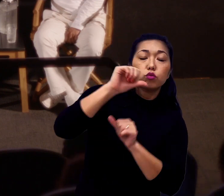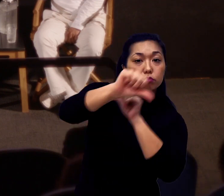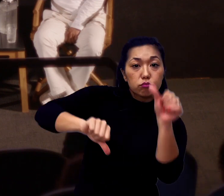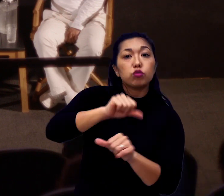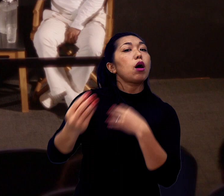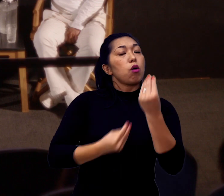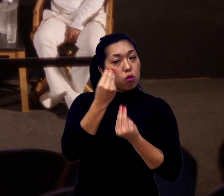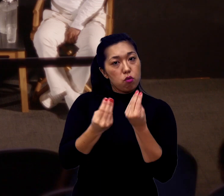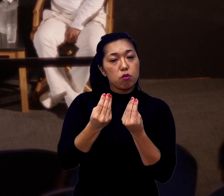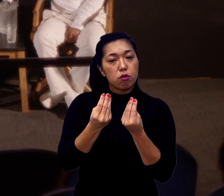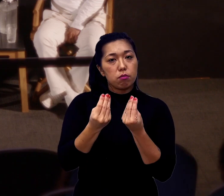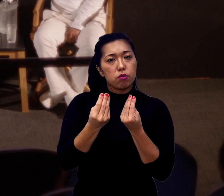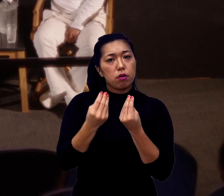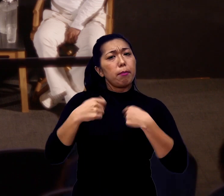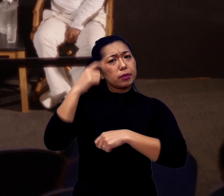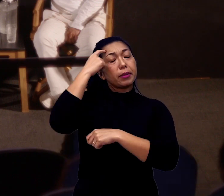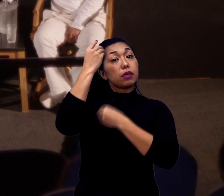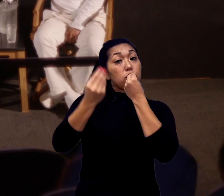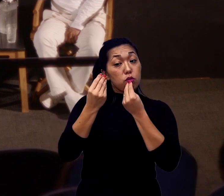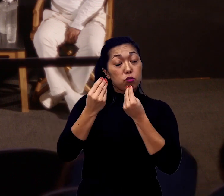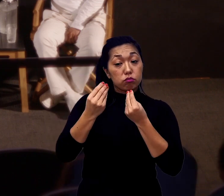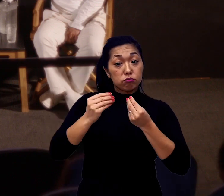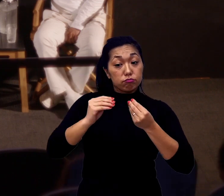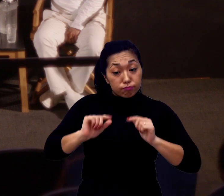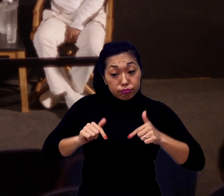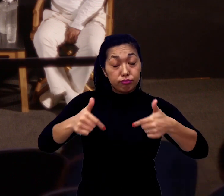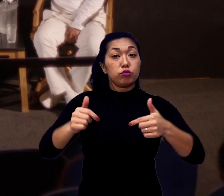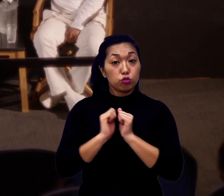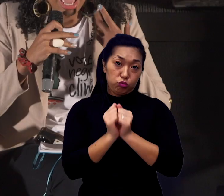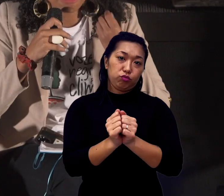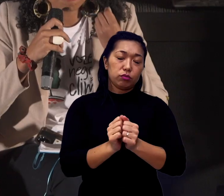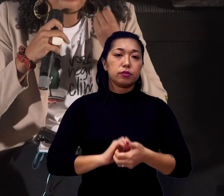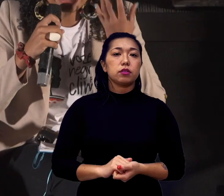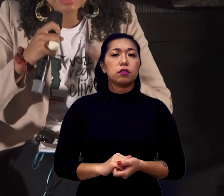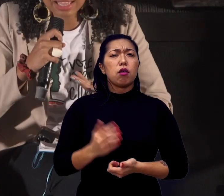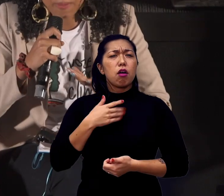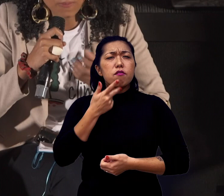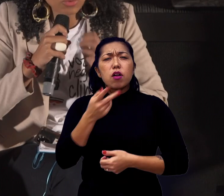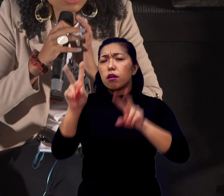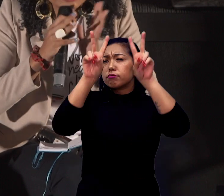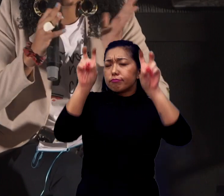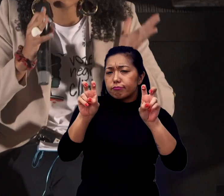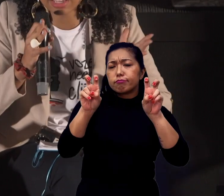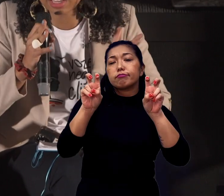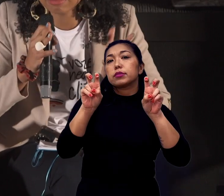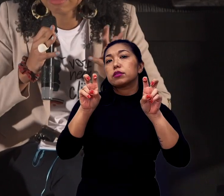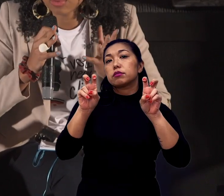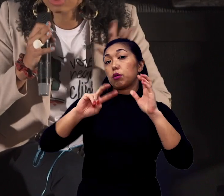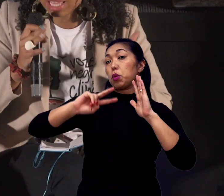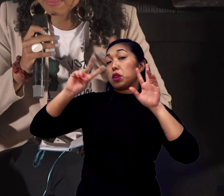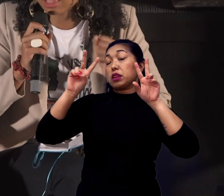para avançar, é importante que todo mundo fique na mesma página. Então, eu quero pincelar um pouco do que